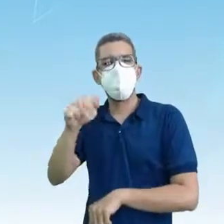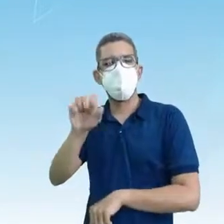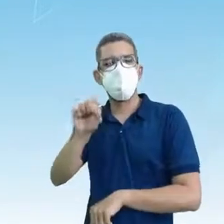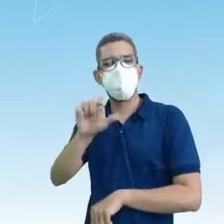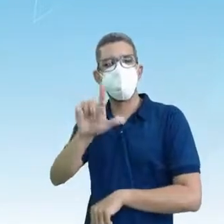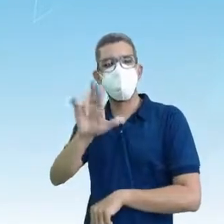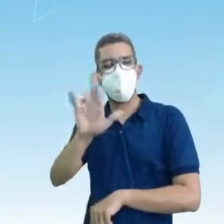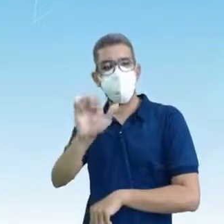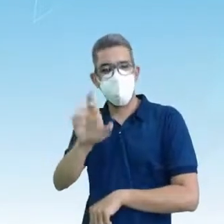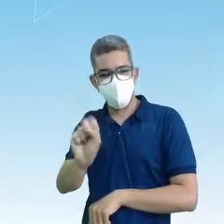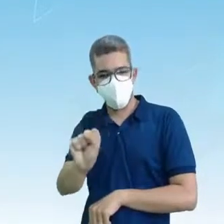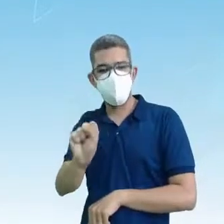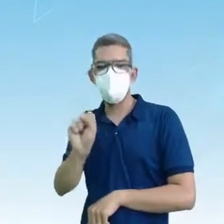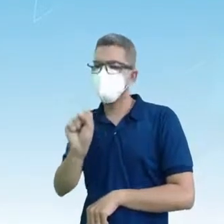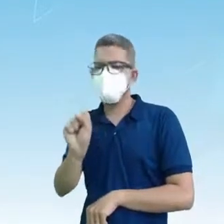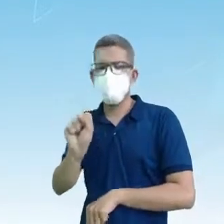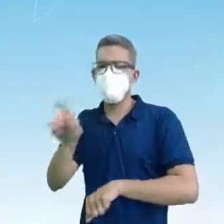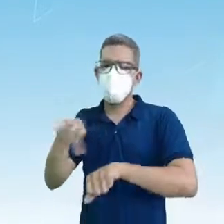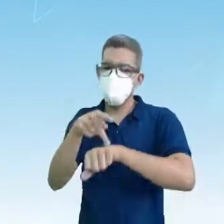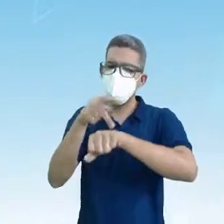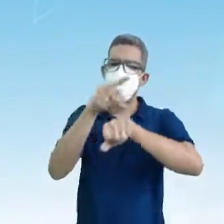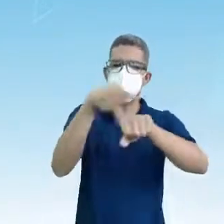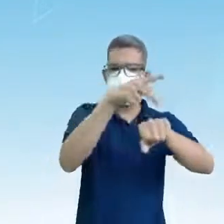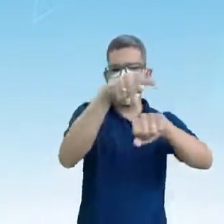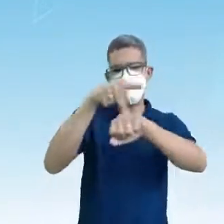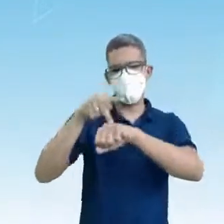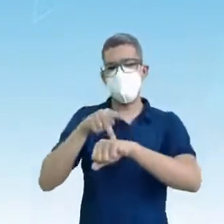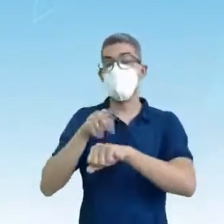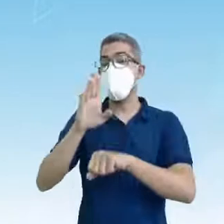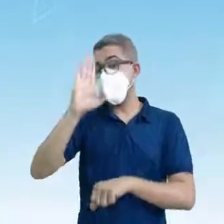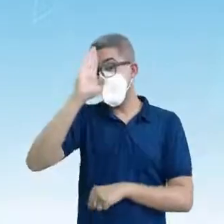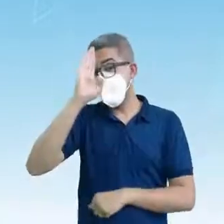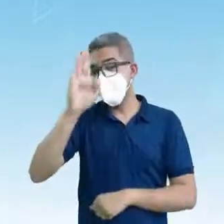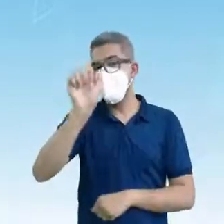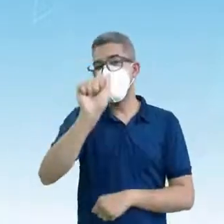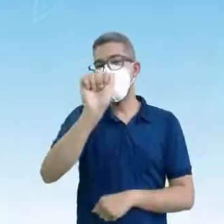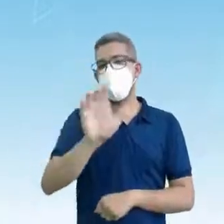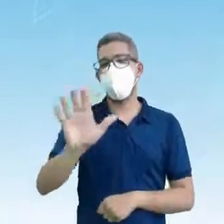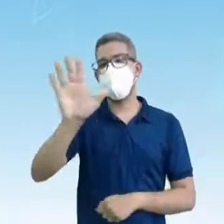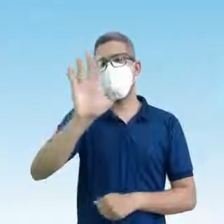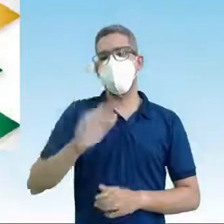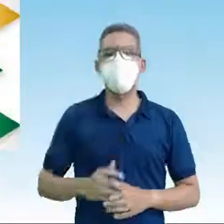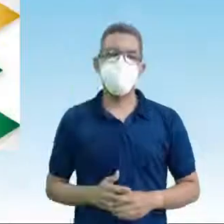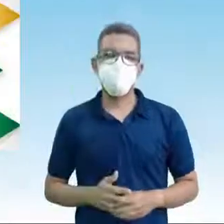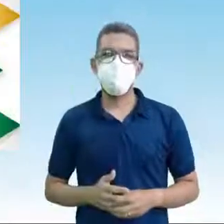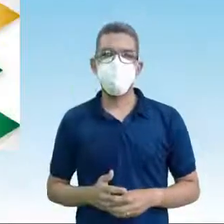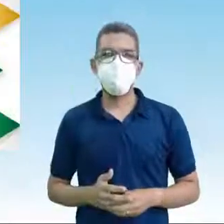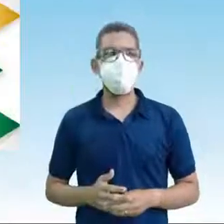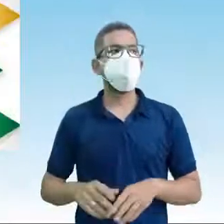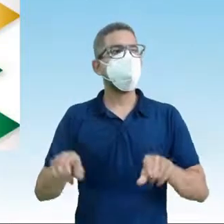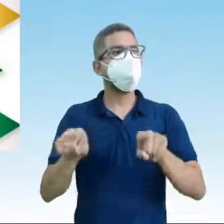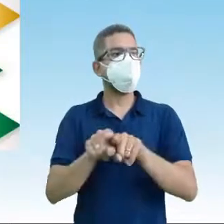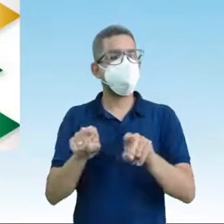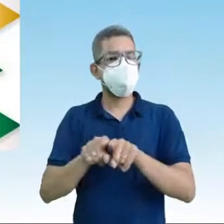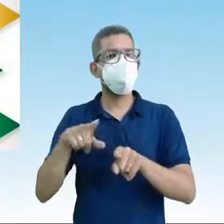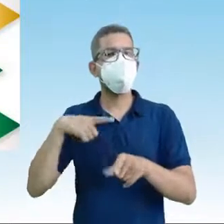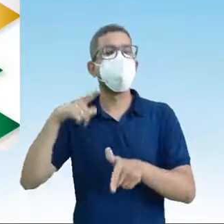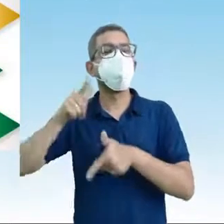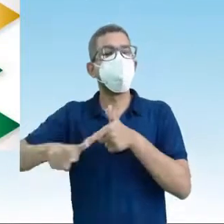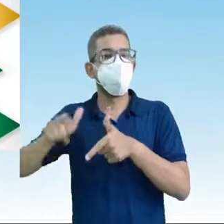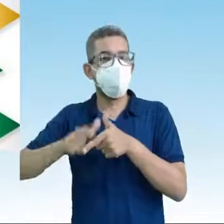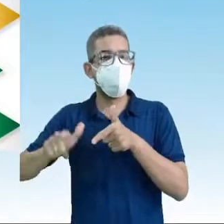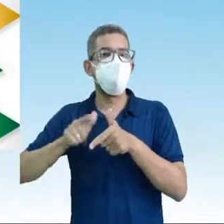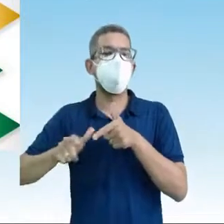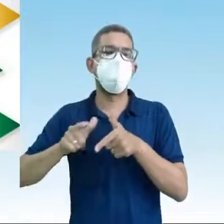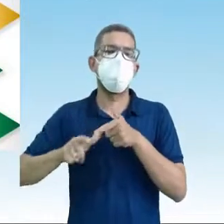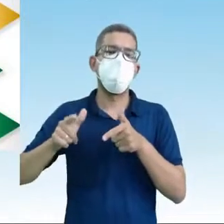em diversas regiões do mundo, principalmente na Ásia. E é claro que tem as complicações